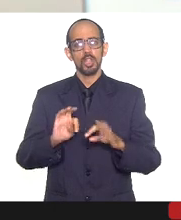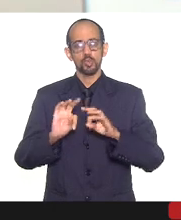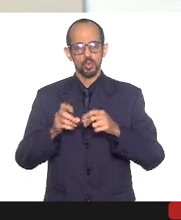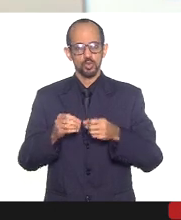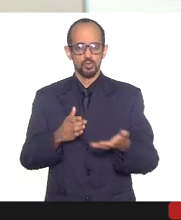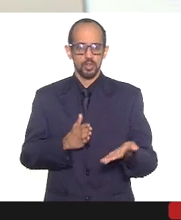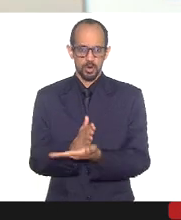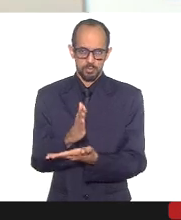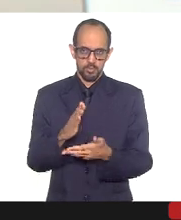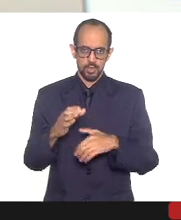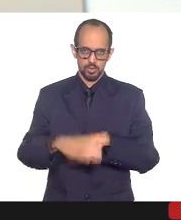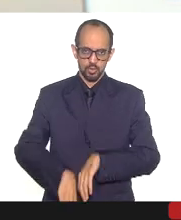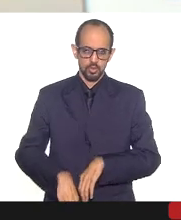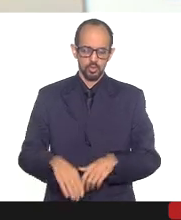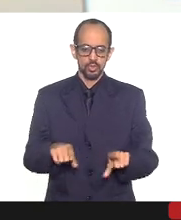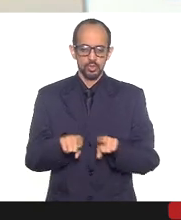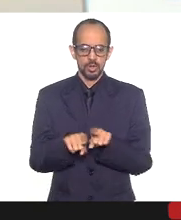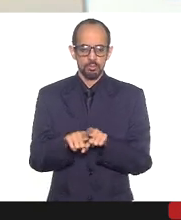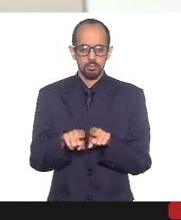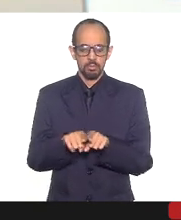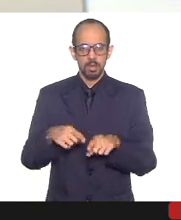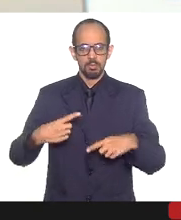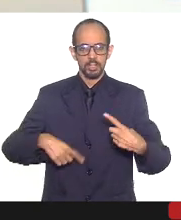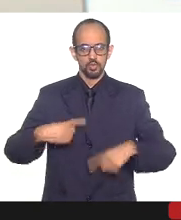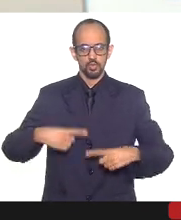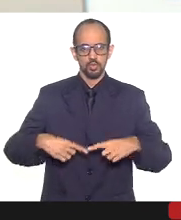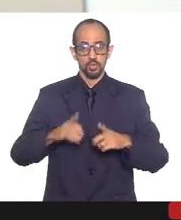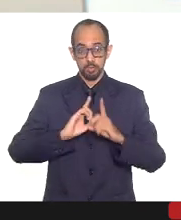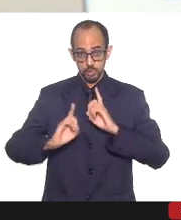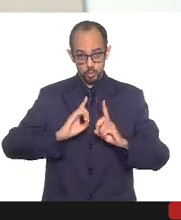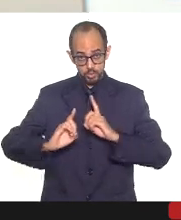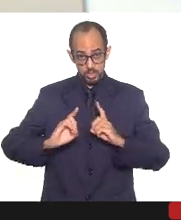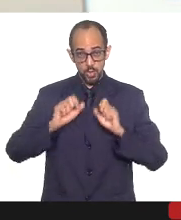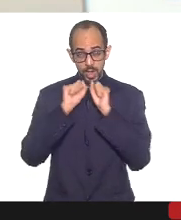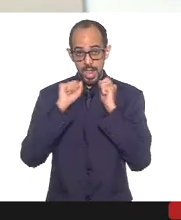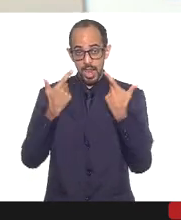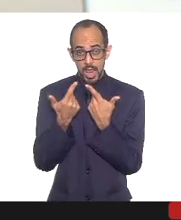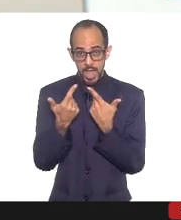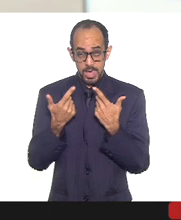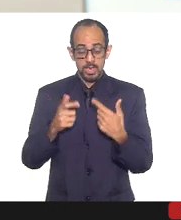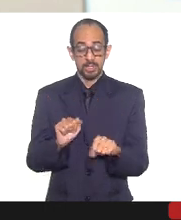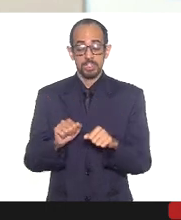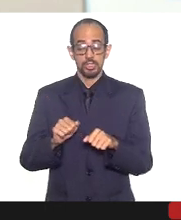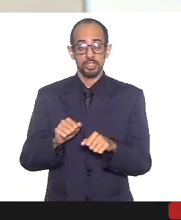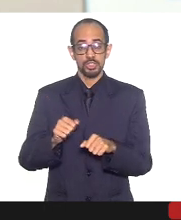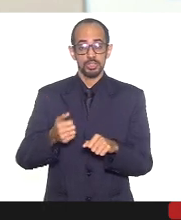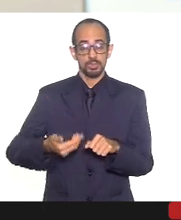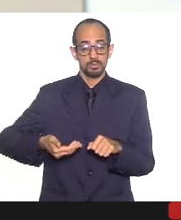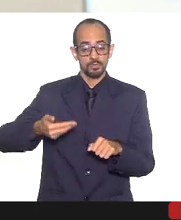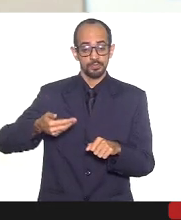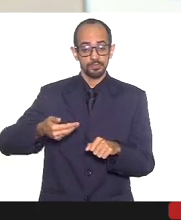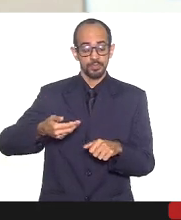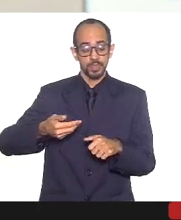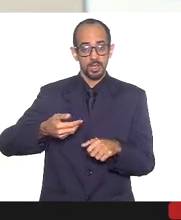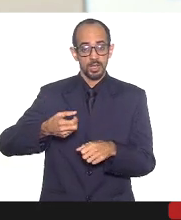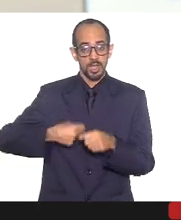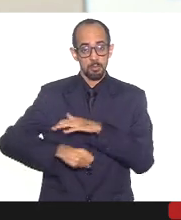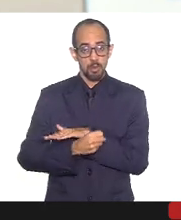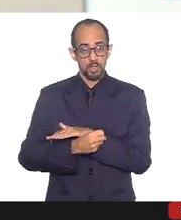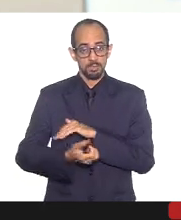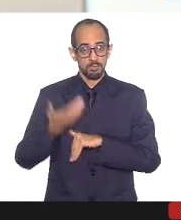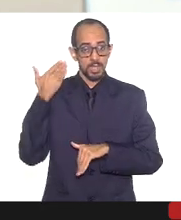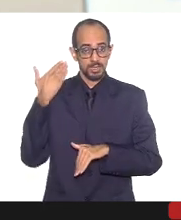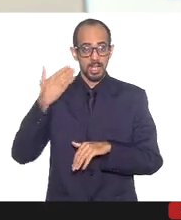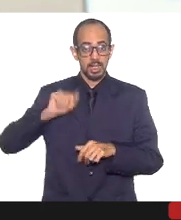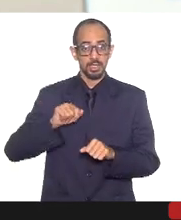discussão no âmbito da Assembleia Legislativa por uma iniciativa da Secretaria de Estado de Educação na gestão anterior, que acabou interrompida, que é a